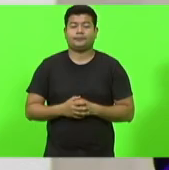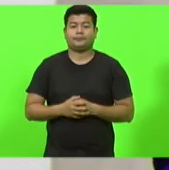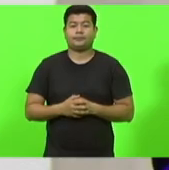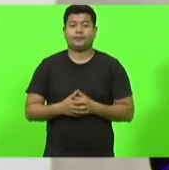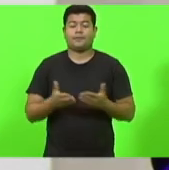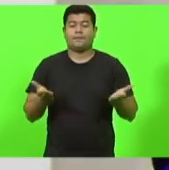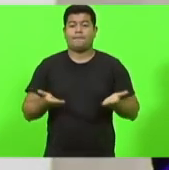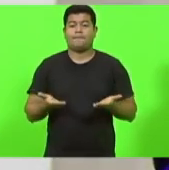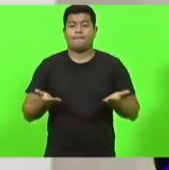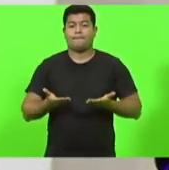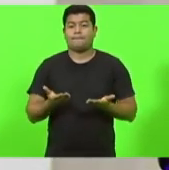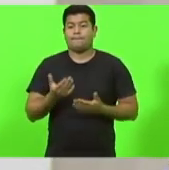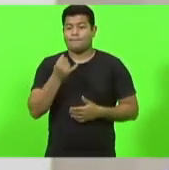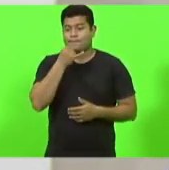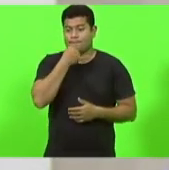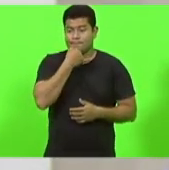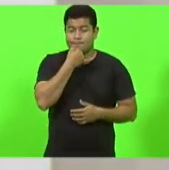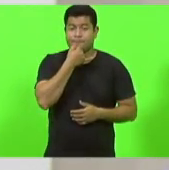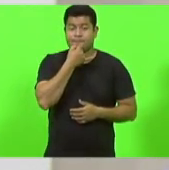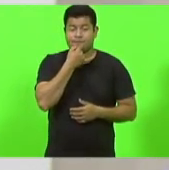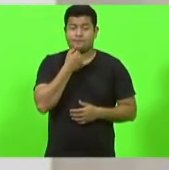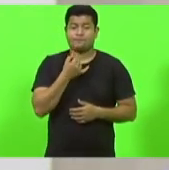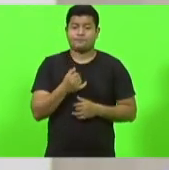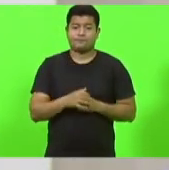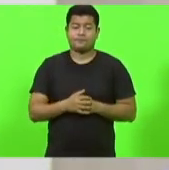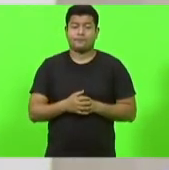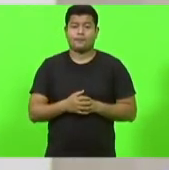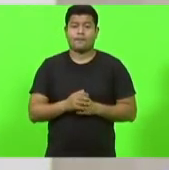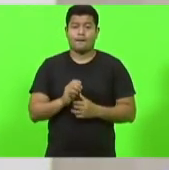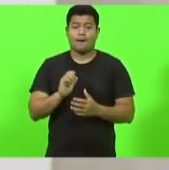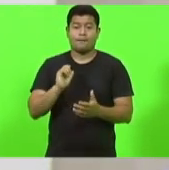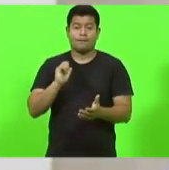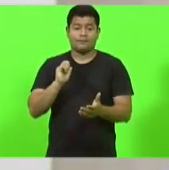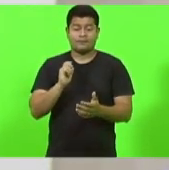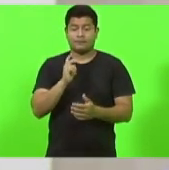Hoje, infelizmente, pagam